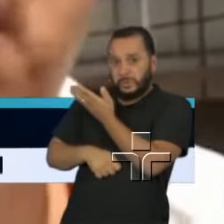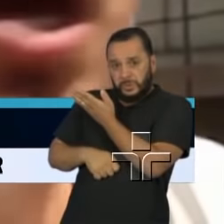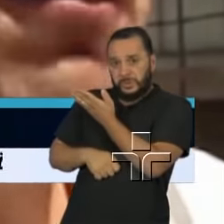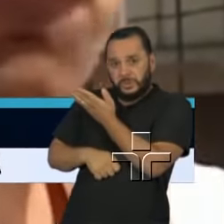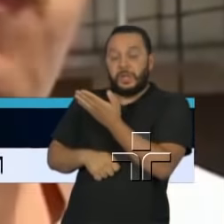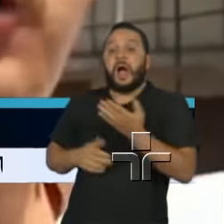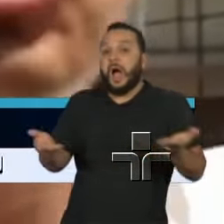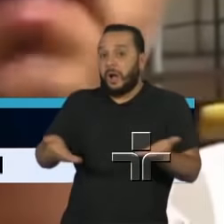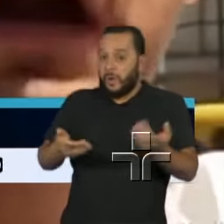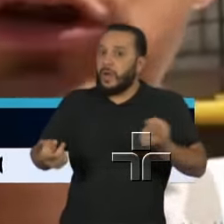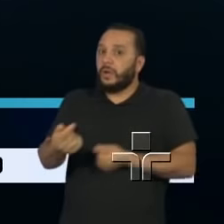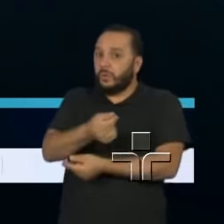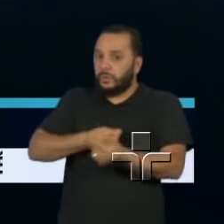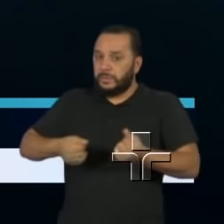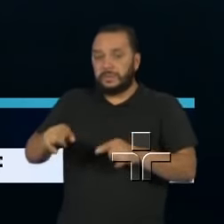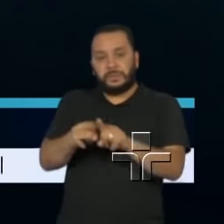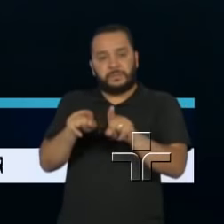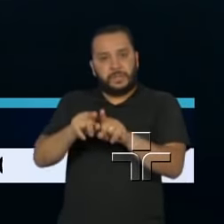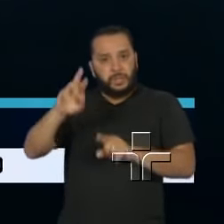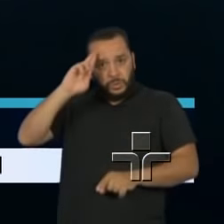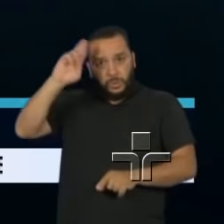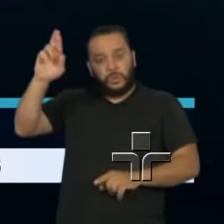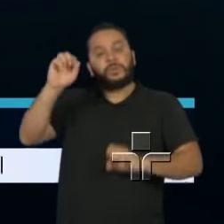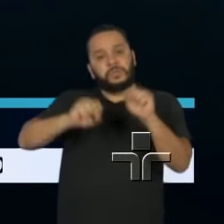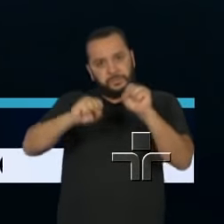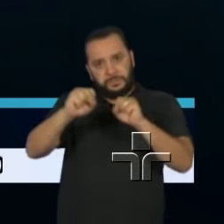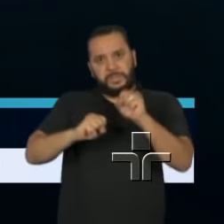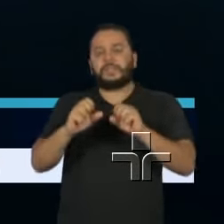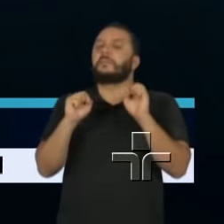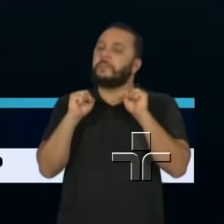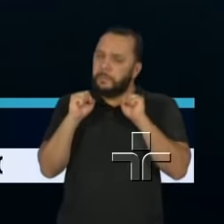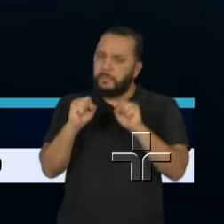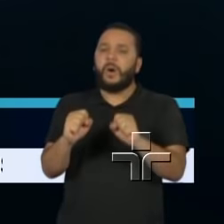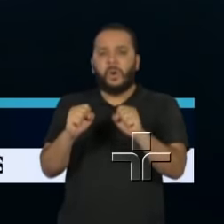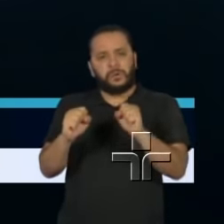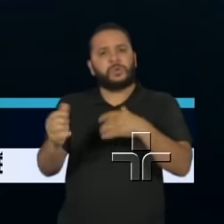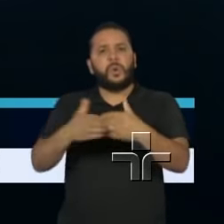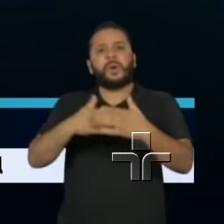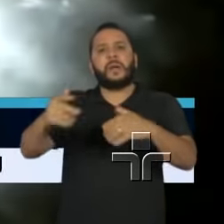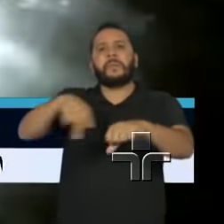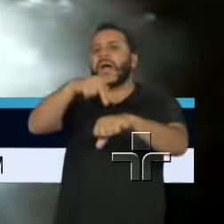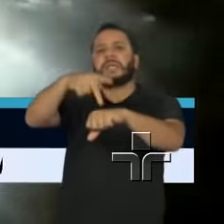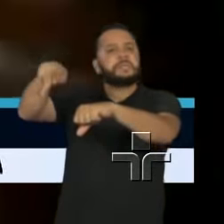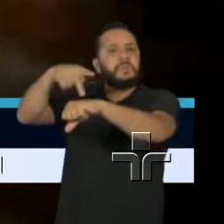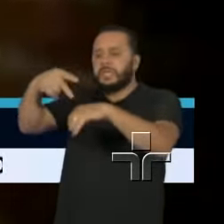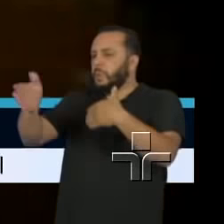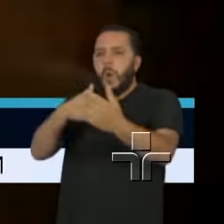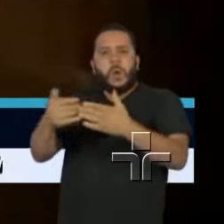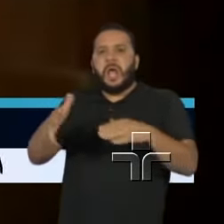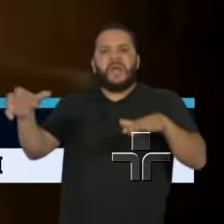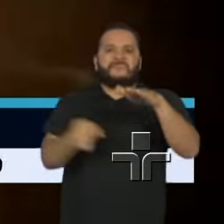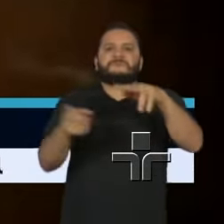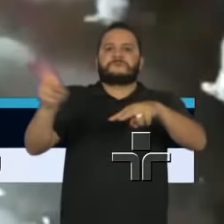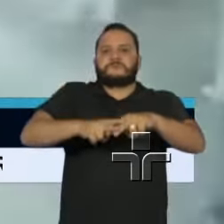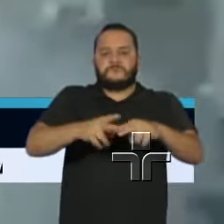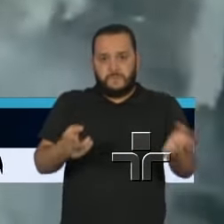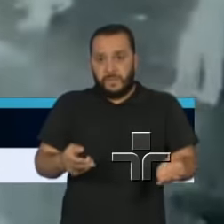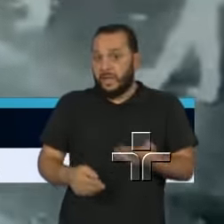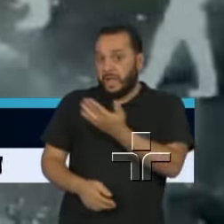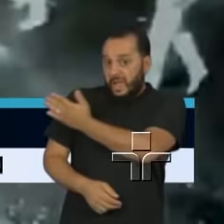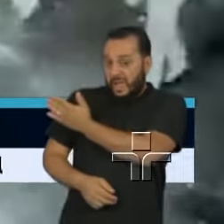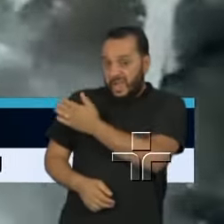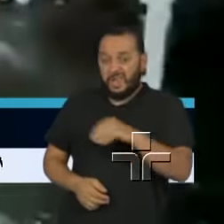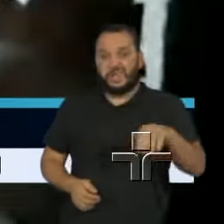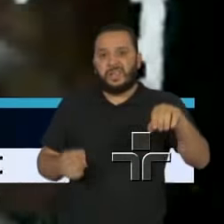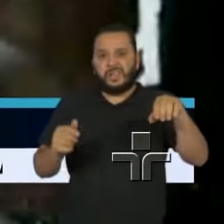o economista e empresário pode ser preso por qualquer força policial do país em que esteja. O suspeito de jogar coquetéis